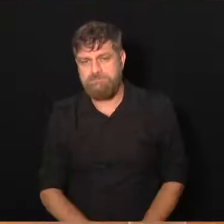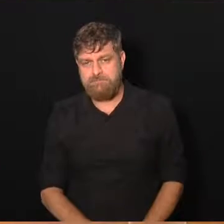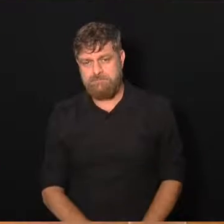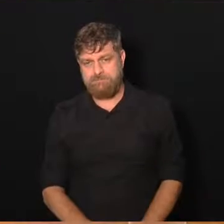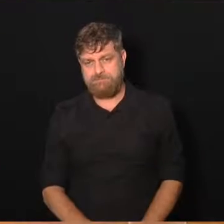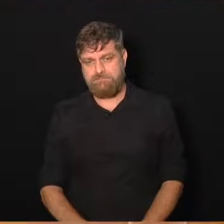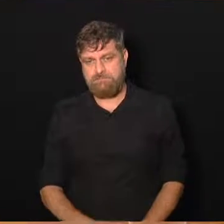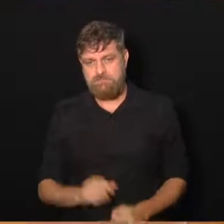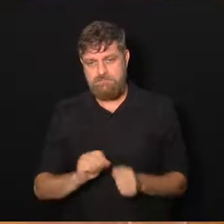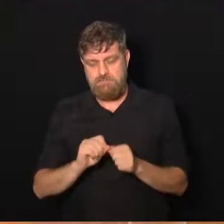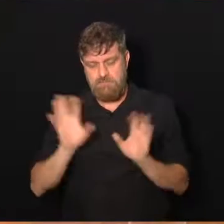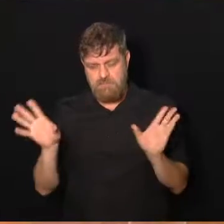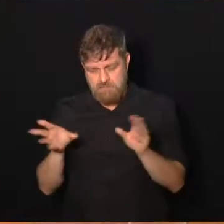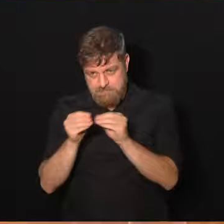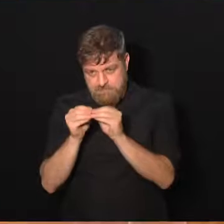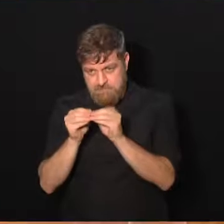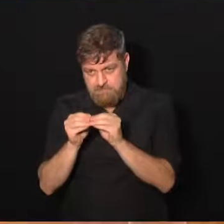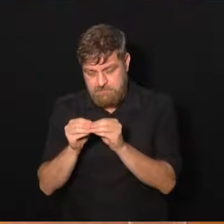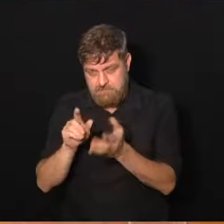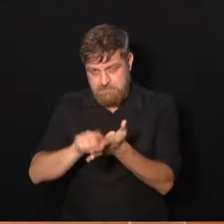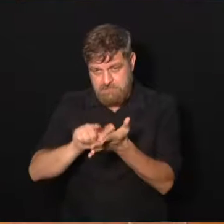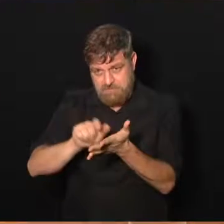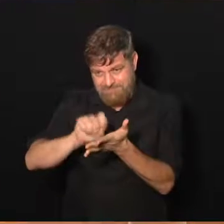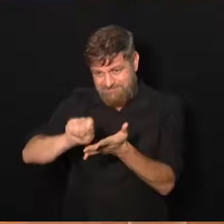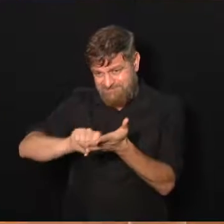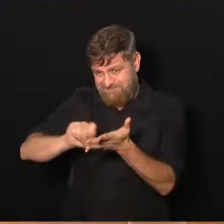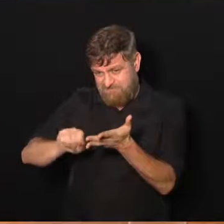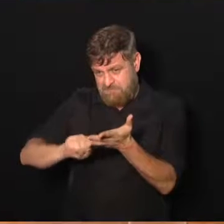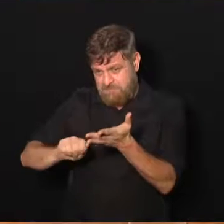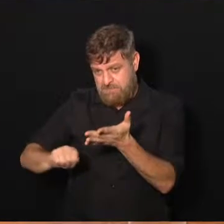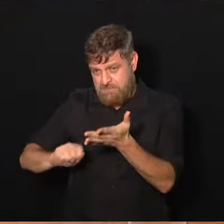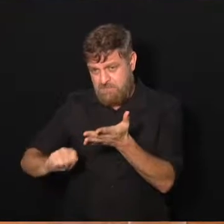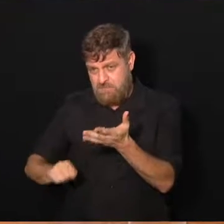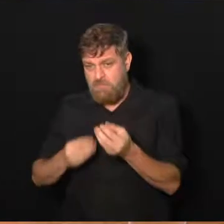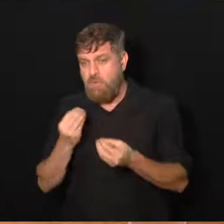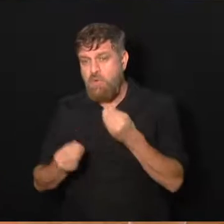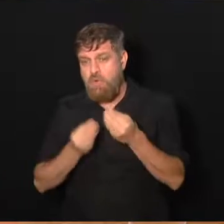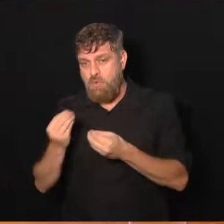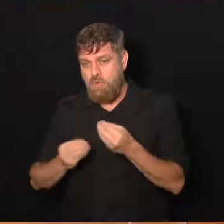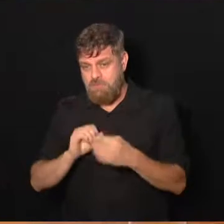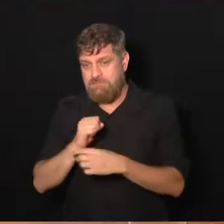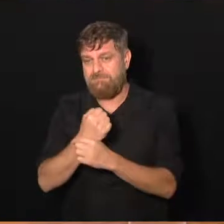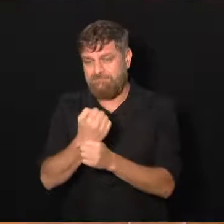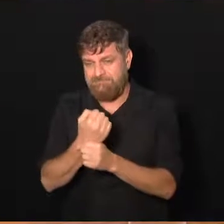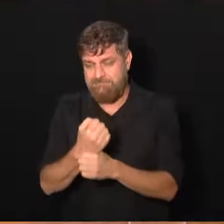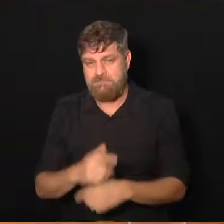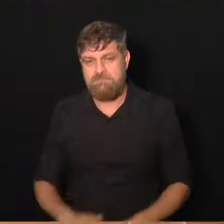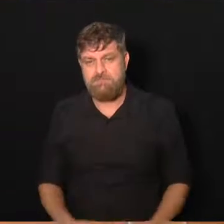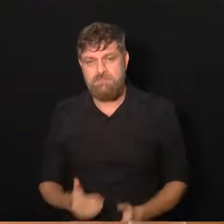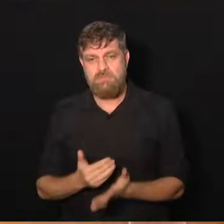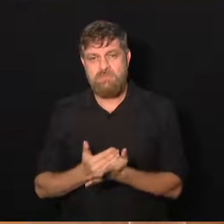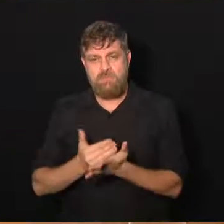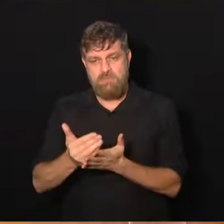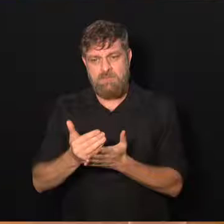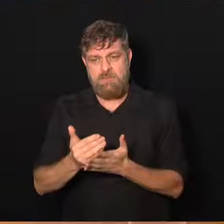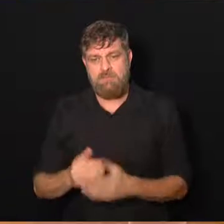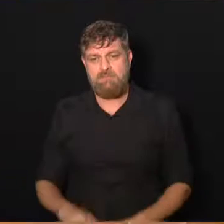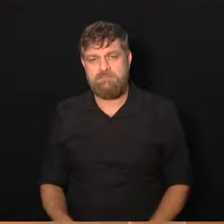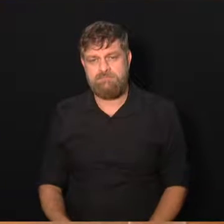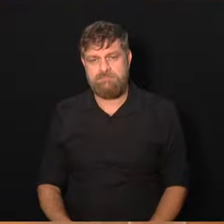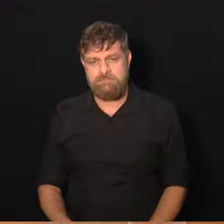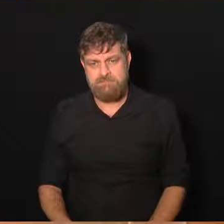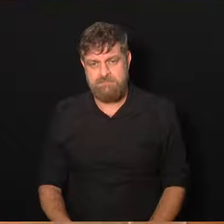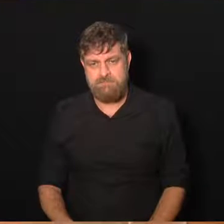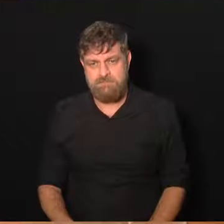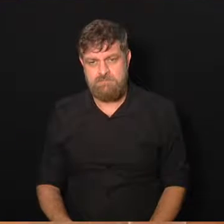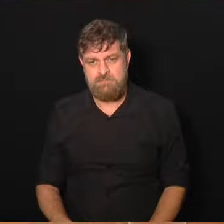breve relato para falar sobre o método de prevenção. Então, em princípio, gostaria de falar algumas palavras